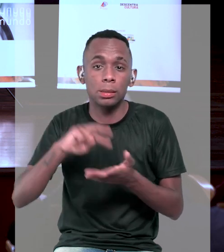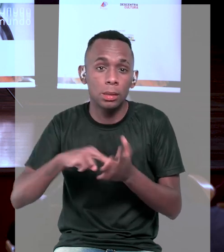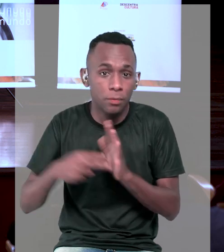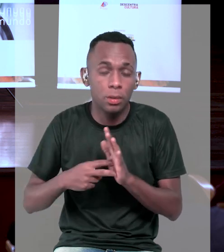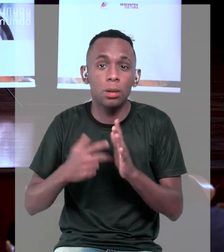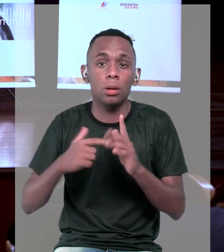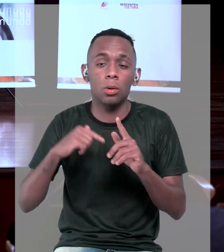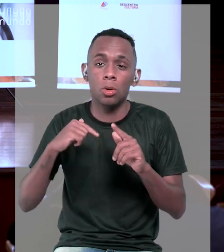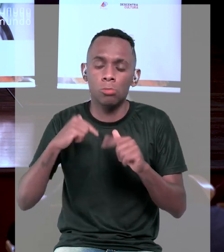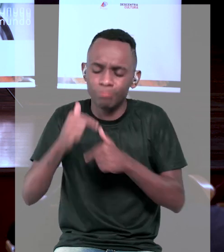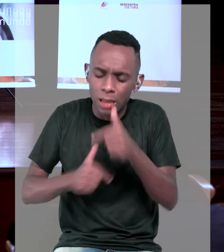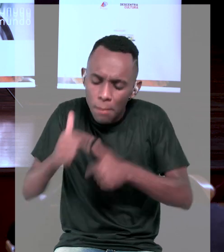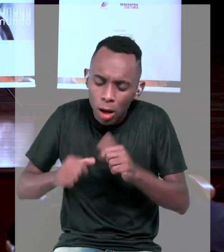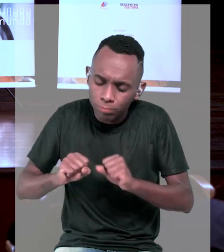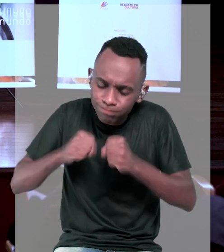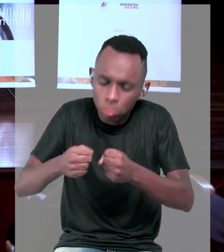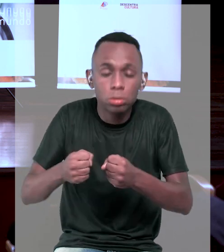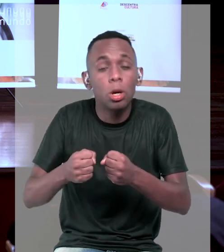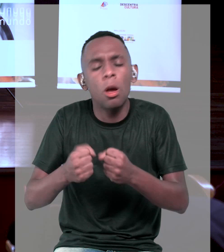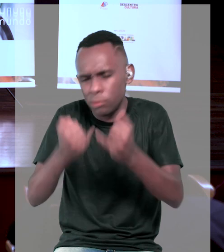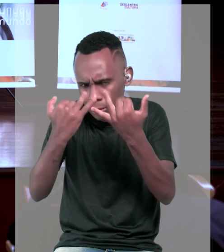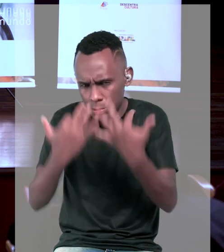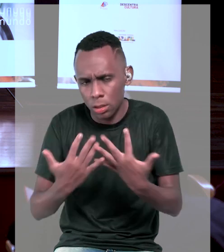e eu vou falar sobre isso um pouco aqui hoje.